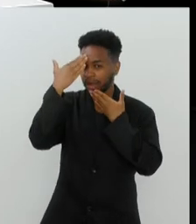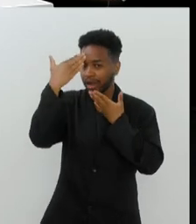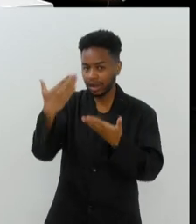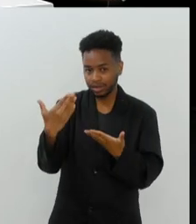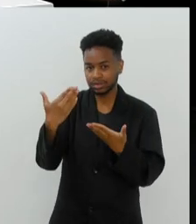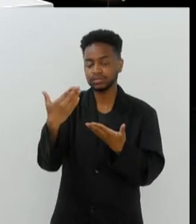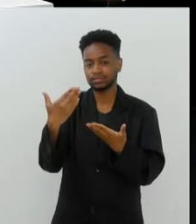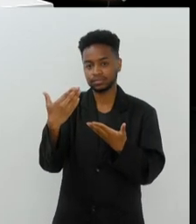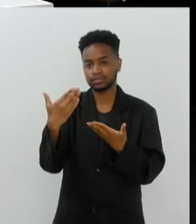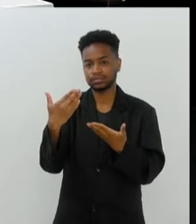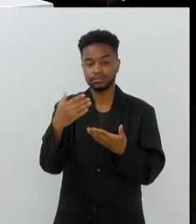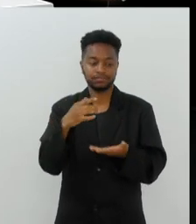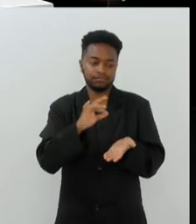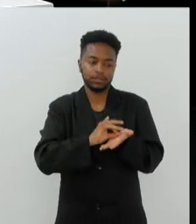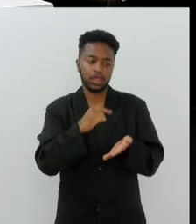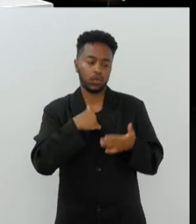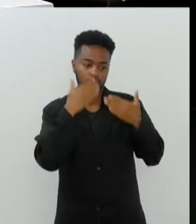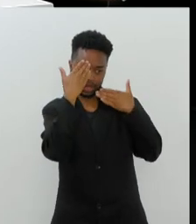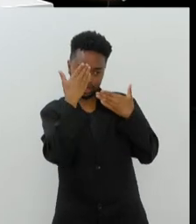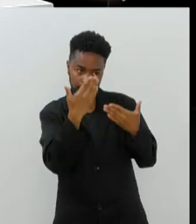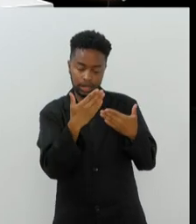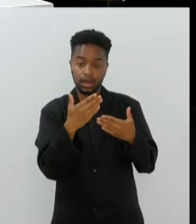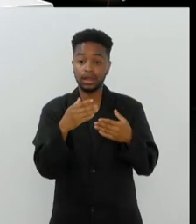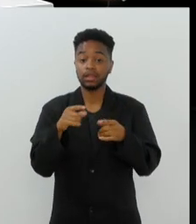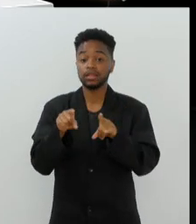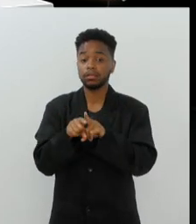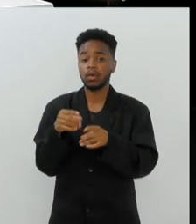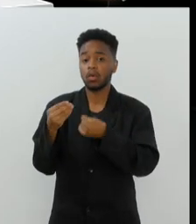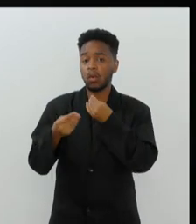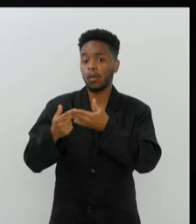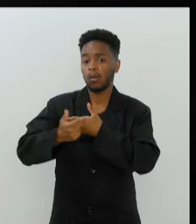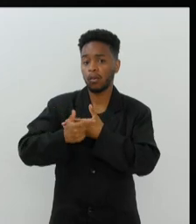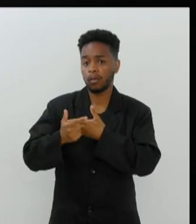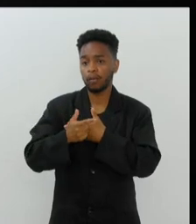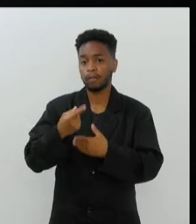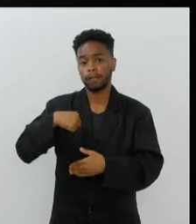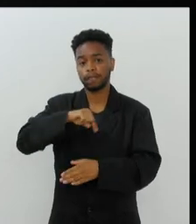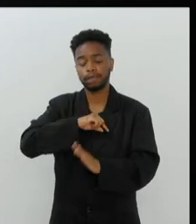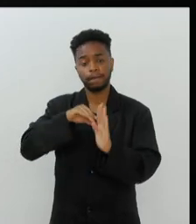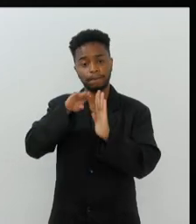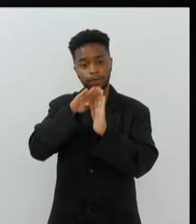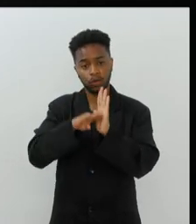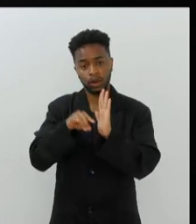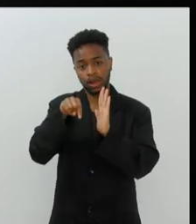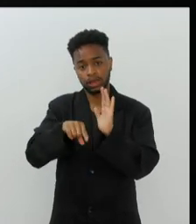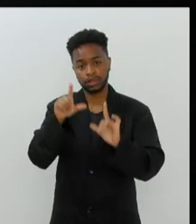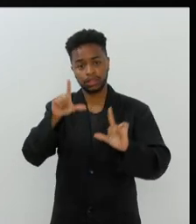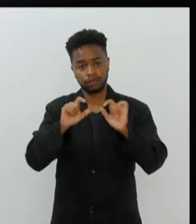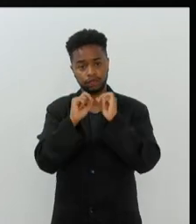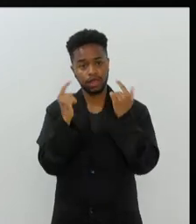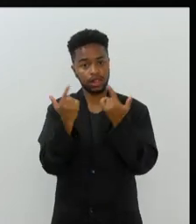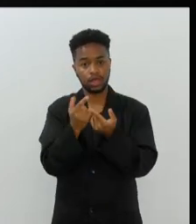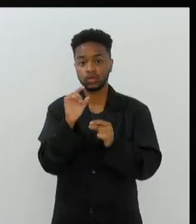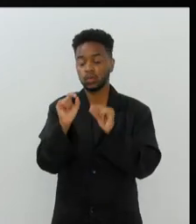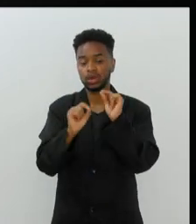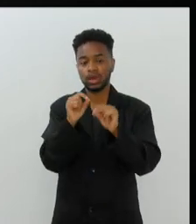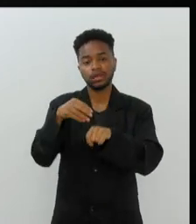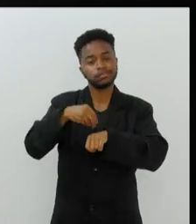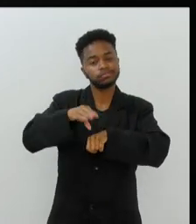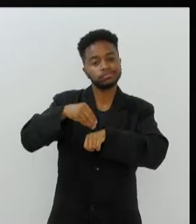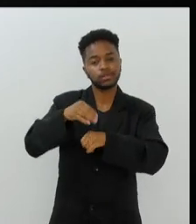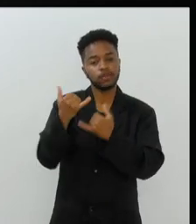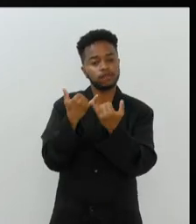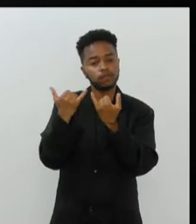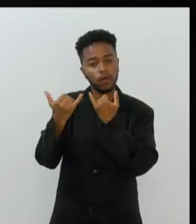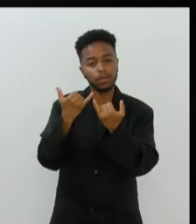entrevista. Eu quero te agradecer muito. Ah, eu que agradeço, foi um prazer. A função do nosso programa aqui na TV